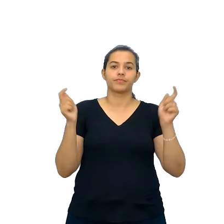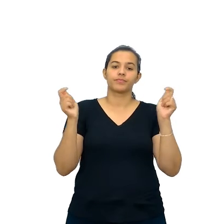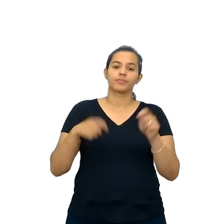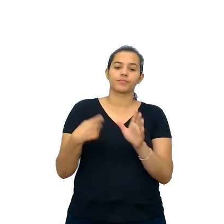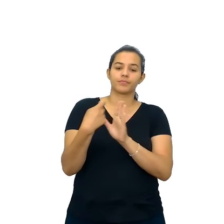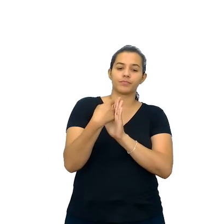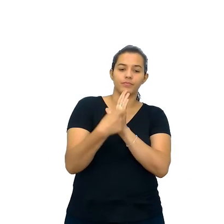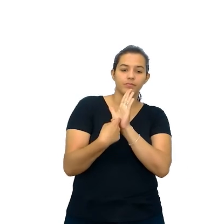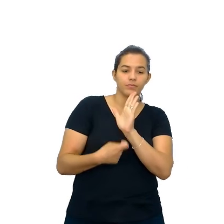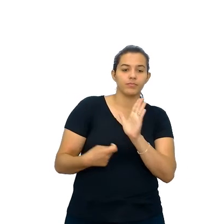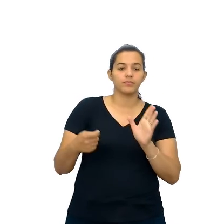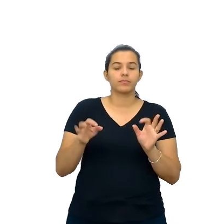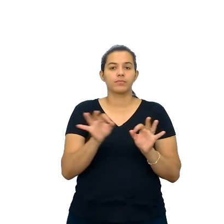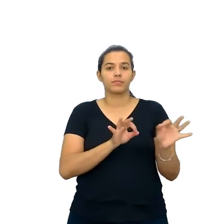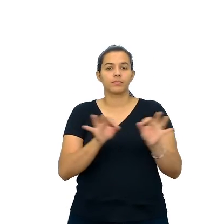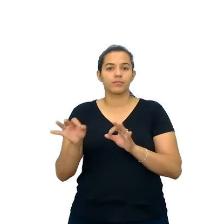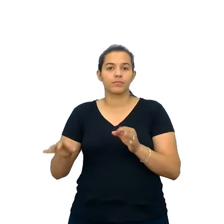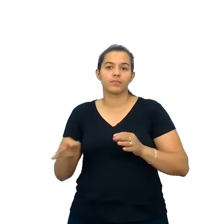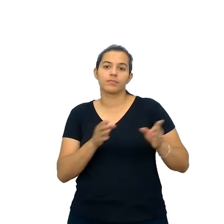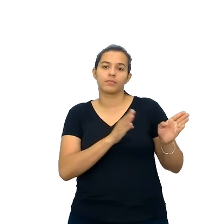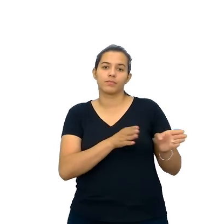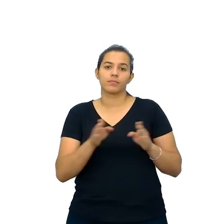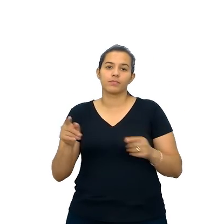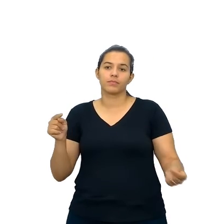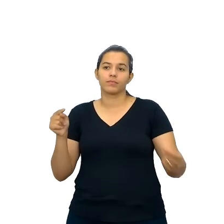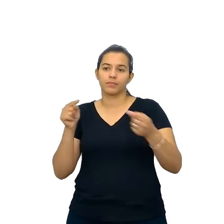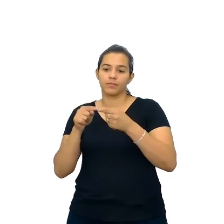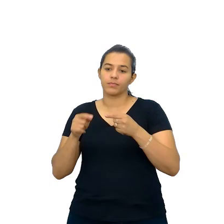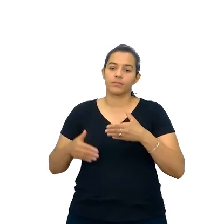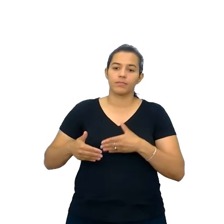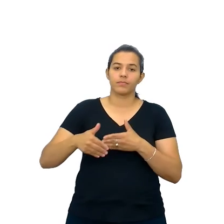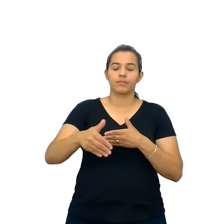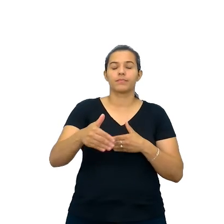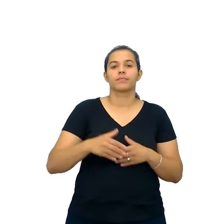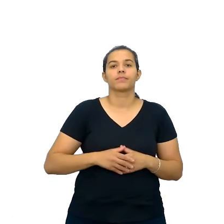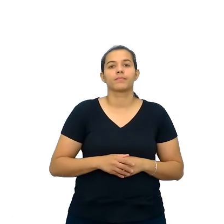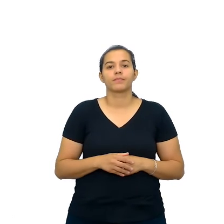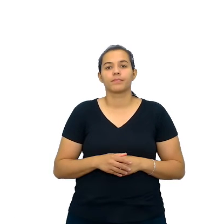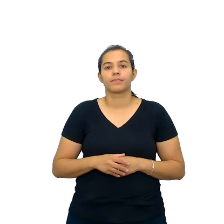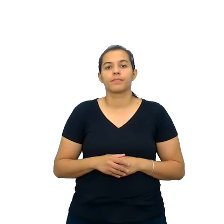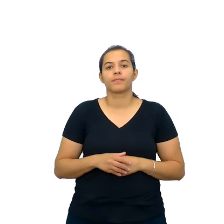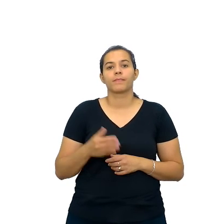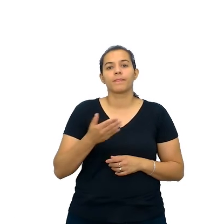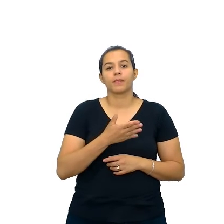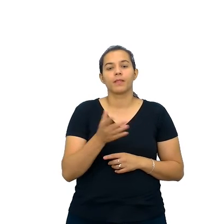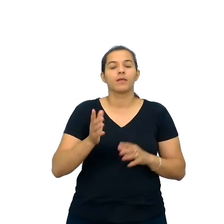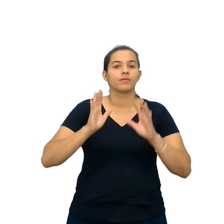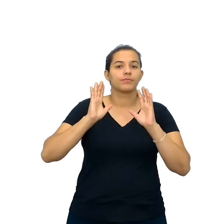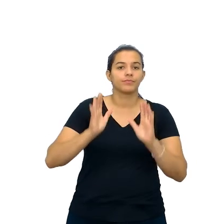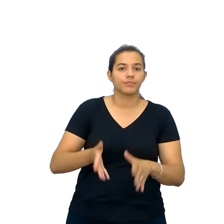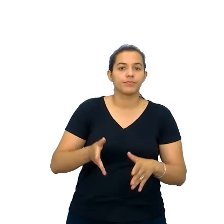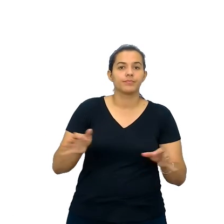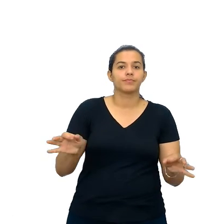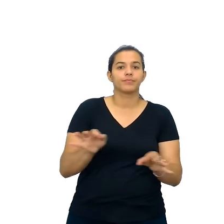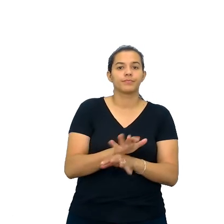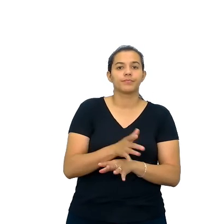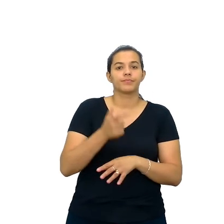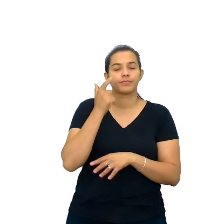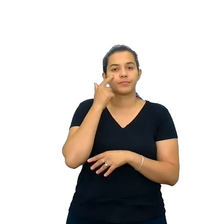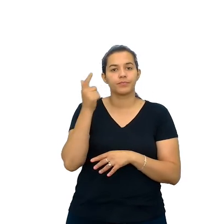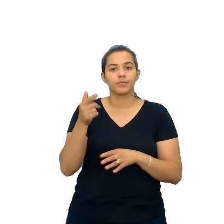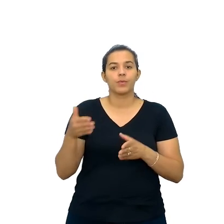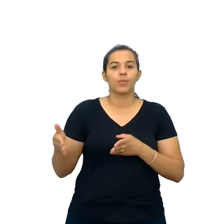escreva as coordenadas de cada ponto do plano a seguir. Ou seja, ele já nos deu aqui